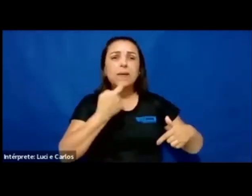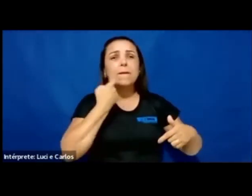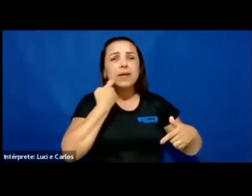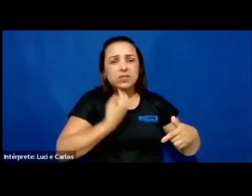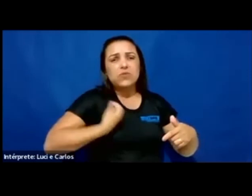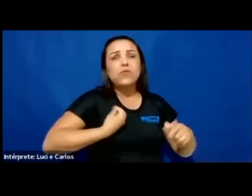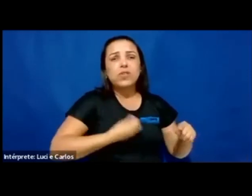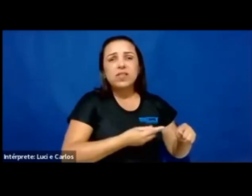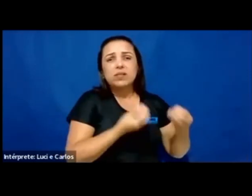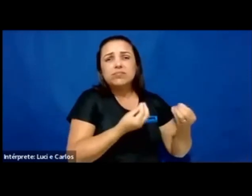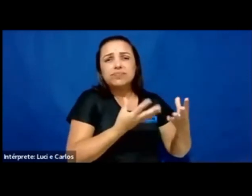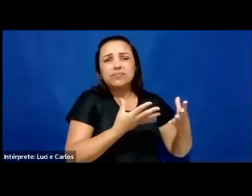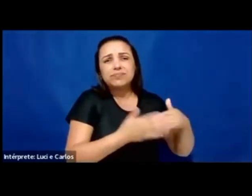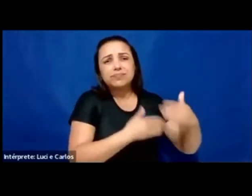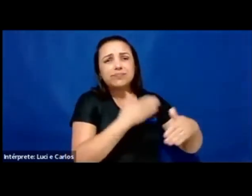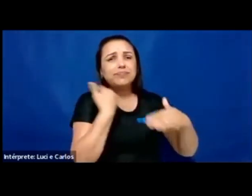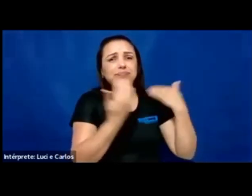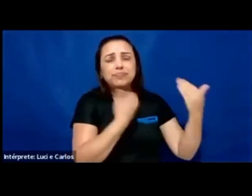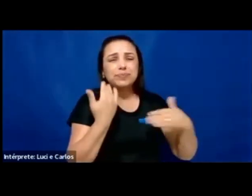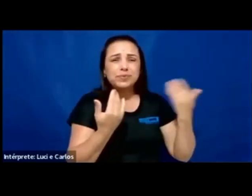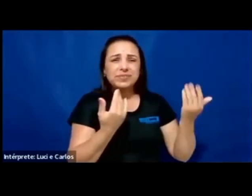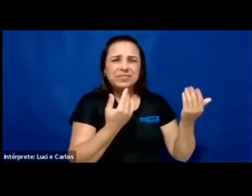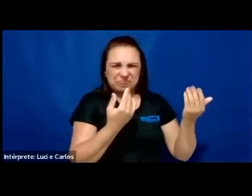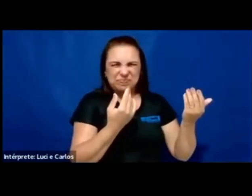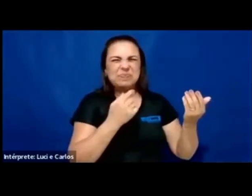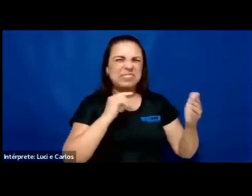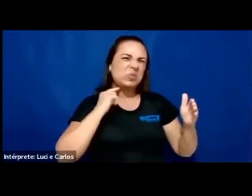consegue limpar o seu corpo. O seu corpo está cheio de toxinas.